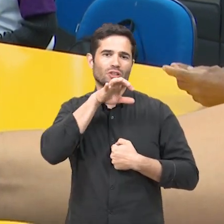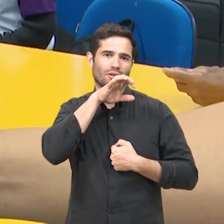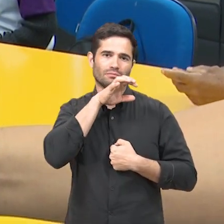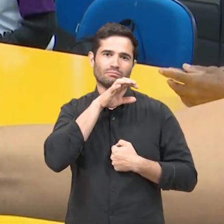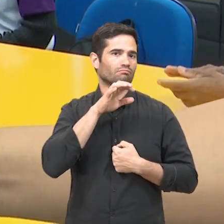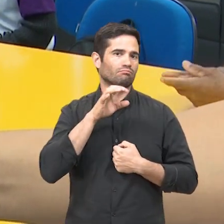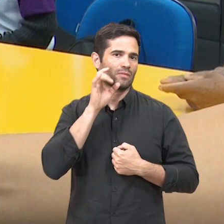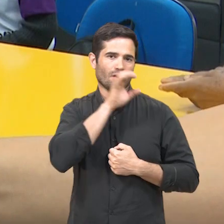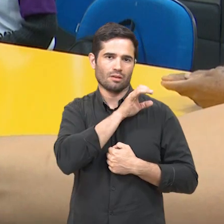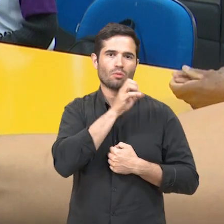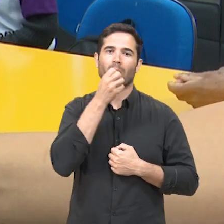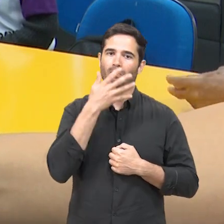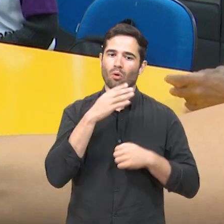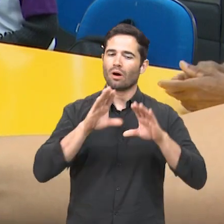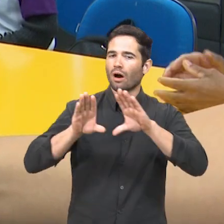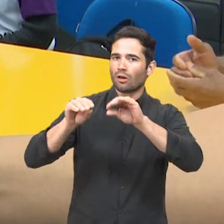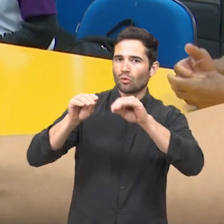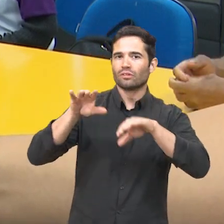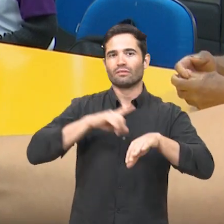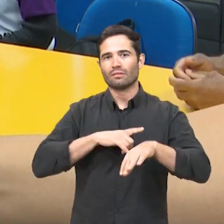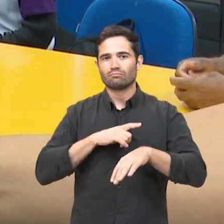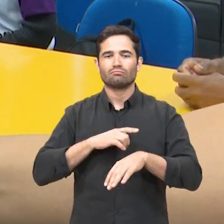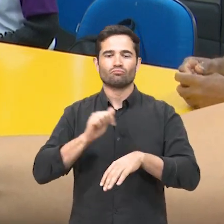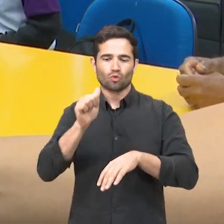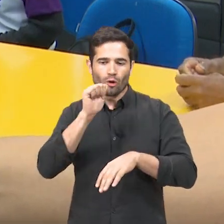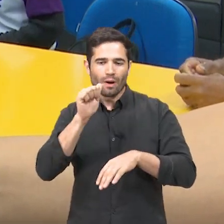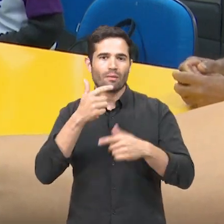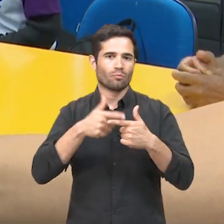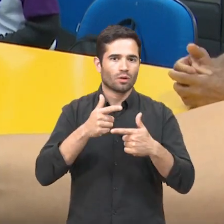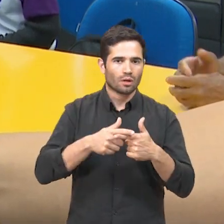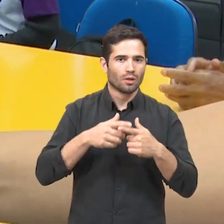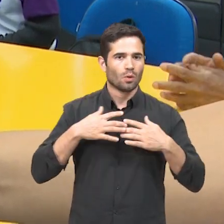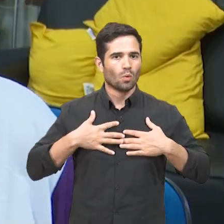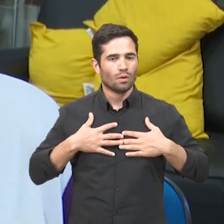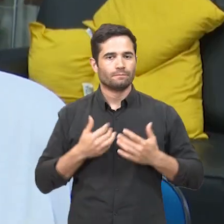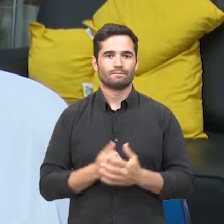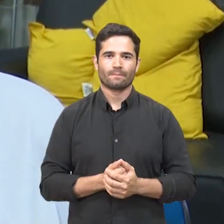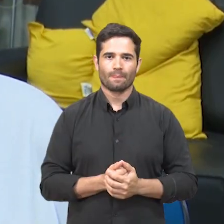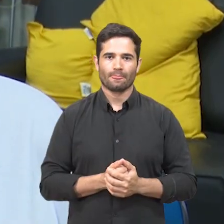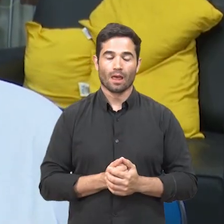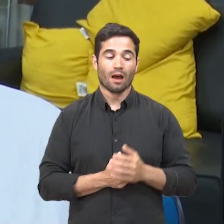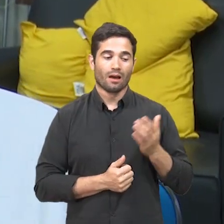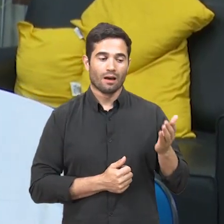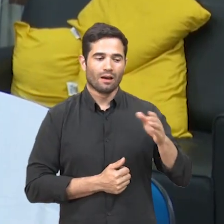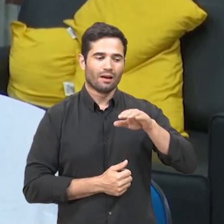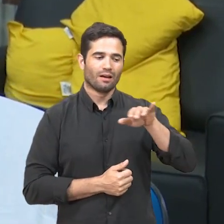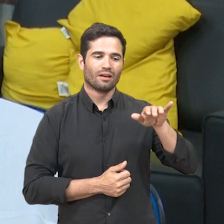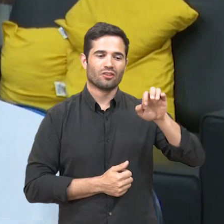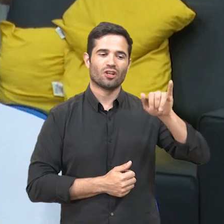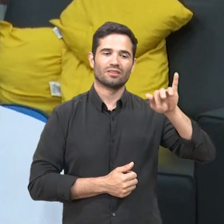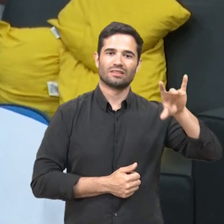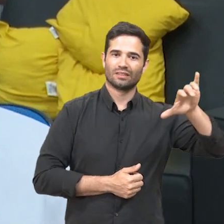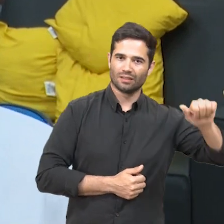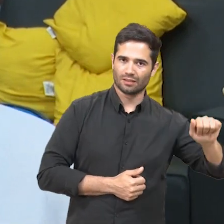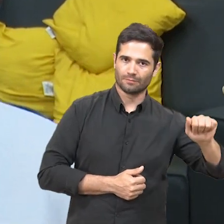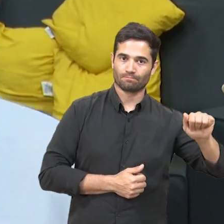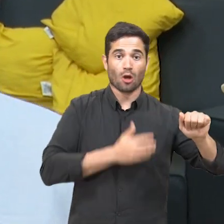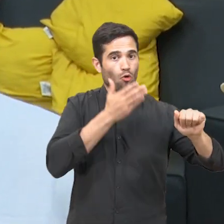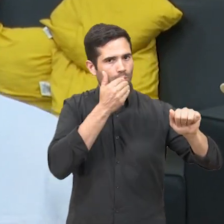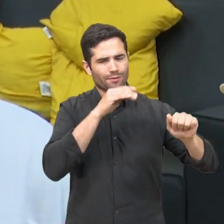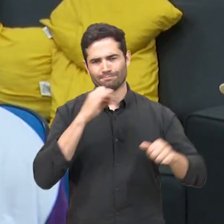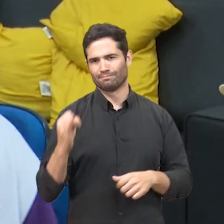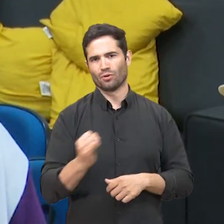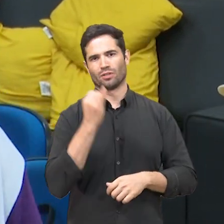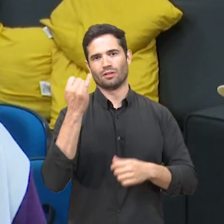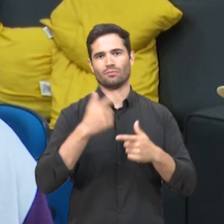chazinho quente. Muito bom à noite tomar um chazinho quente assim para aquecer. Já a dona Dejacira explica que a alimentação é